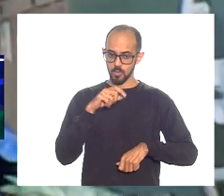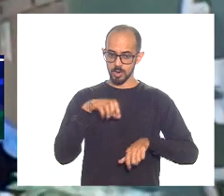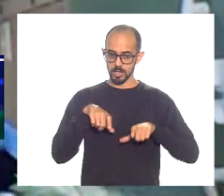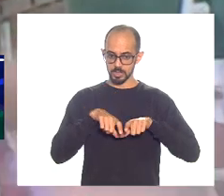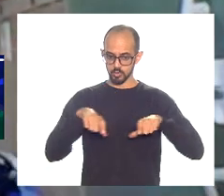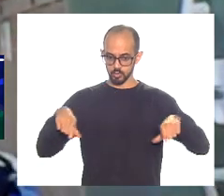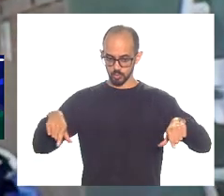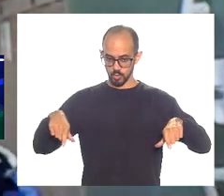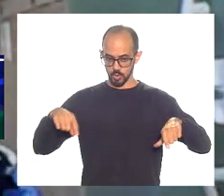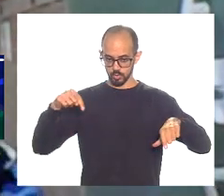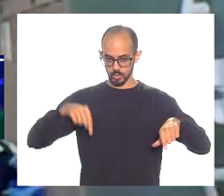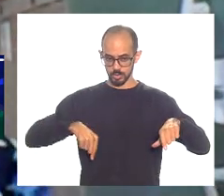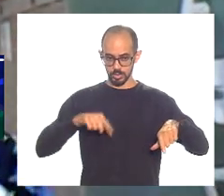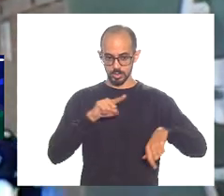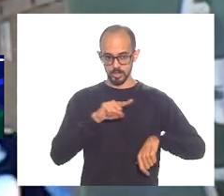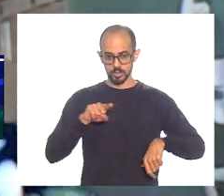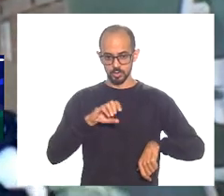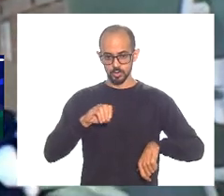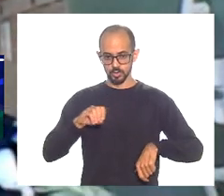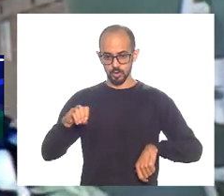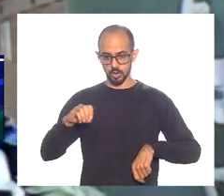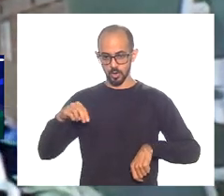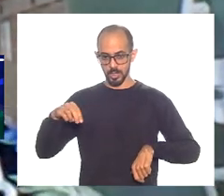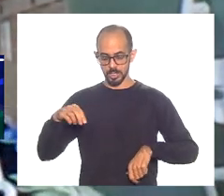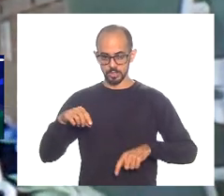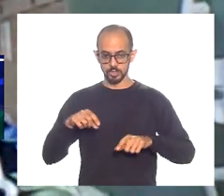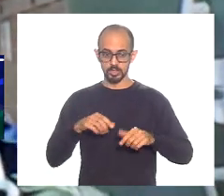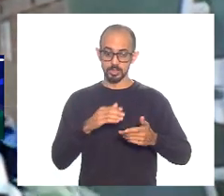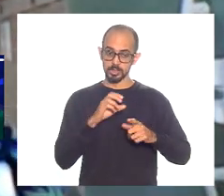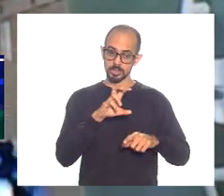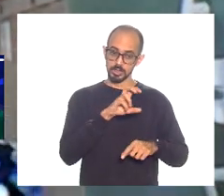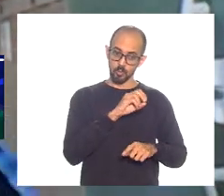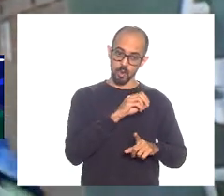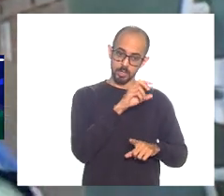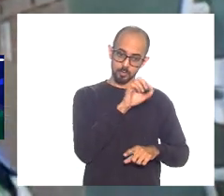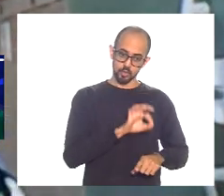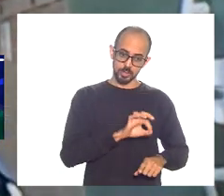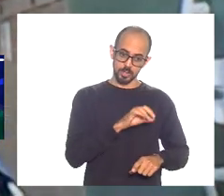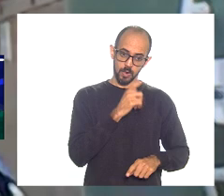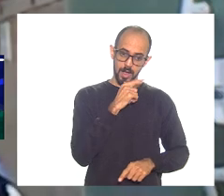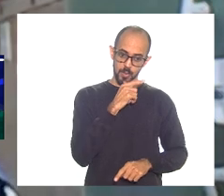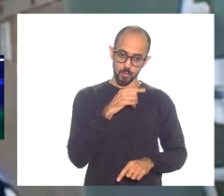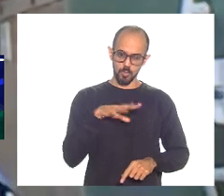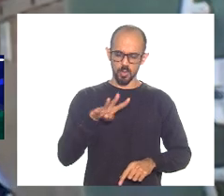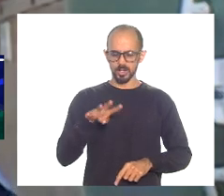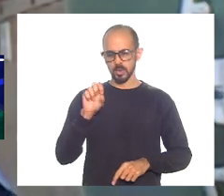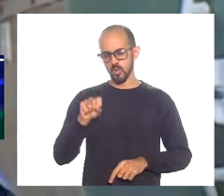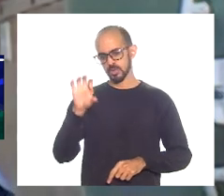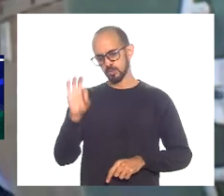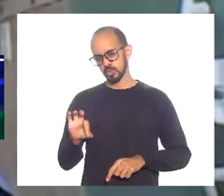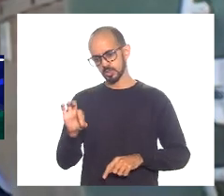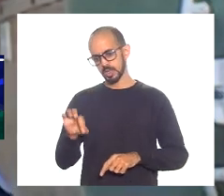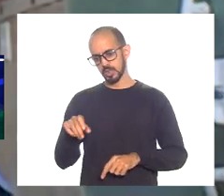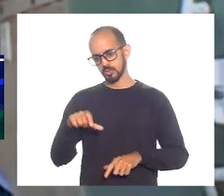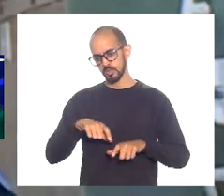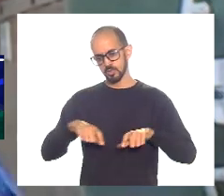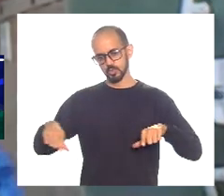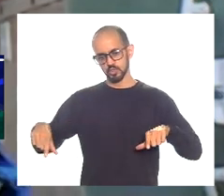dos Paulo, você sabe disso, 50% vai para a água e 48% vai para